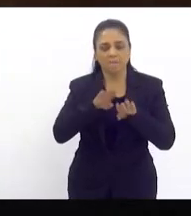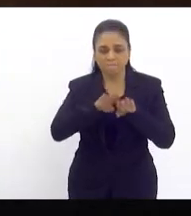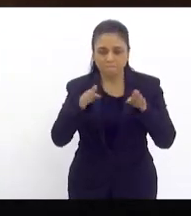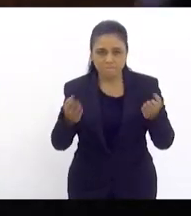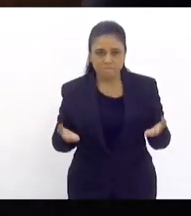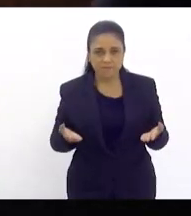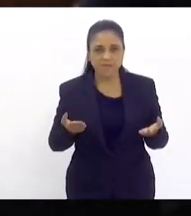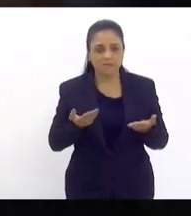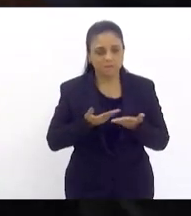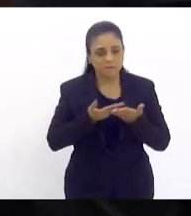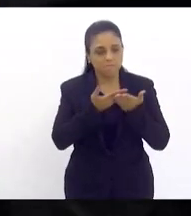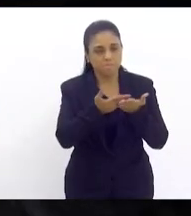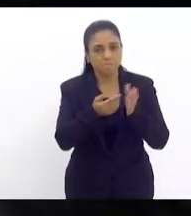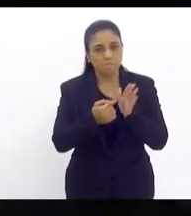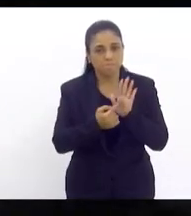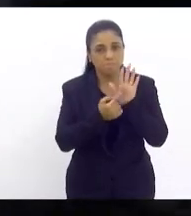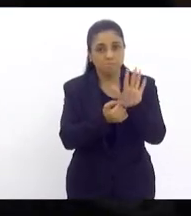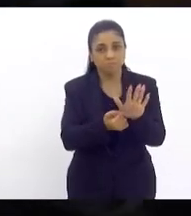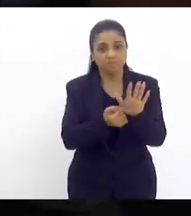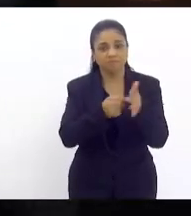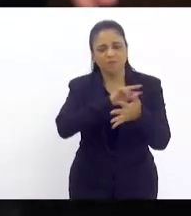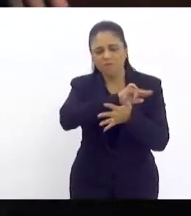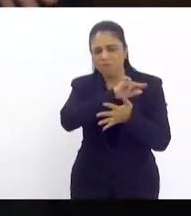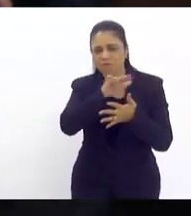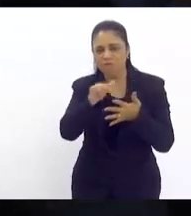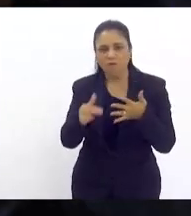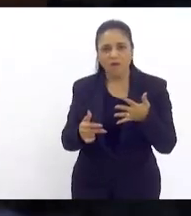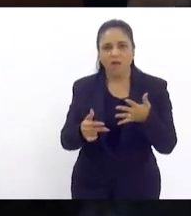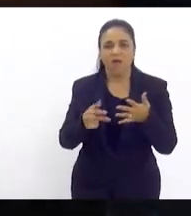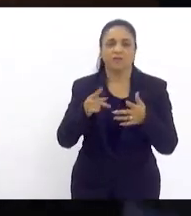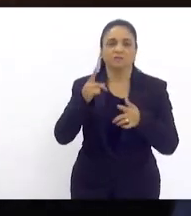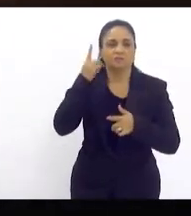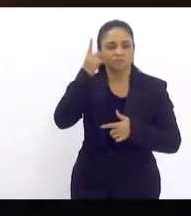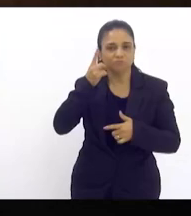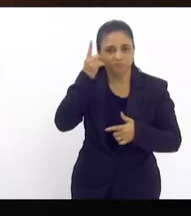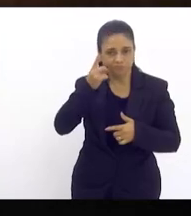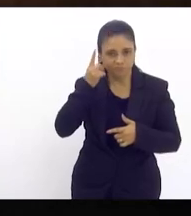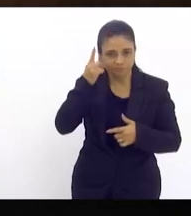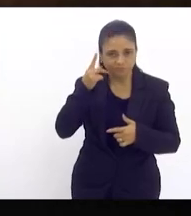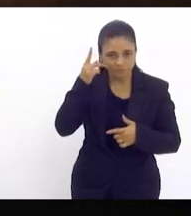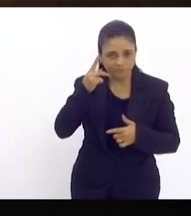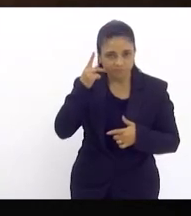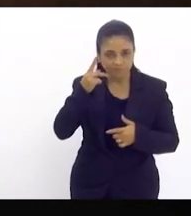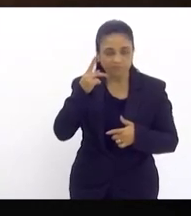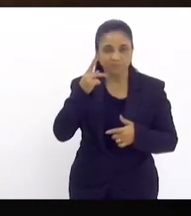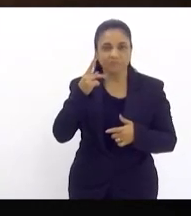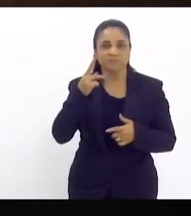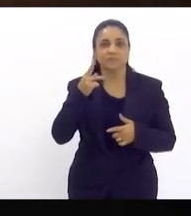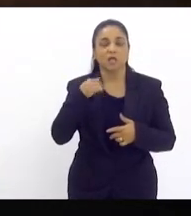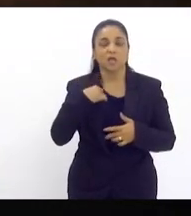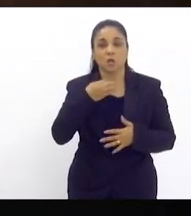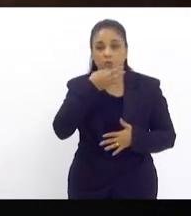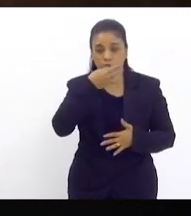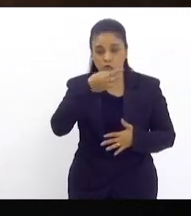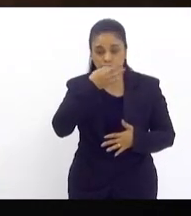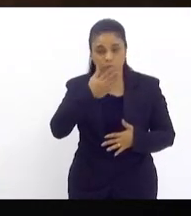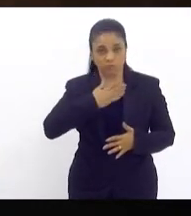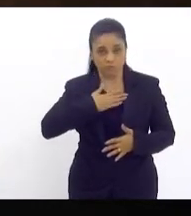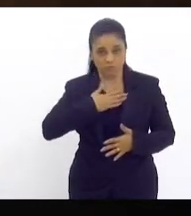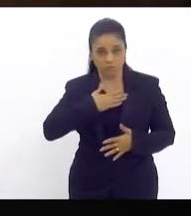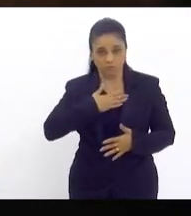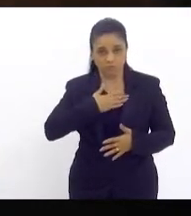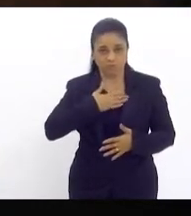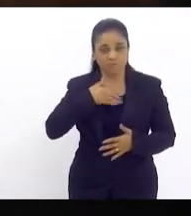mesa diretora uma infinidade um número expressivo de frente parlamentares e eu quero dar o meu depoimento de uma